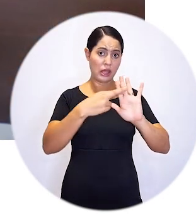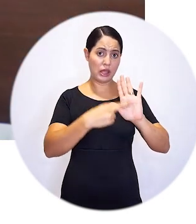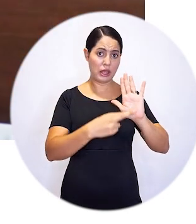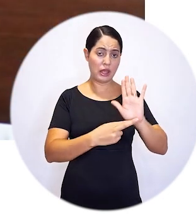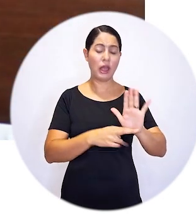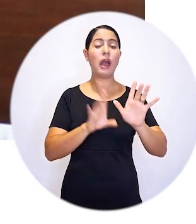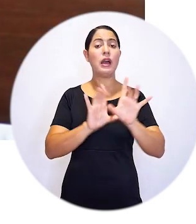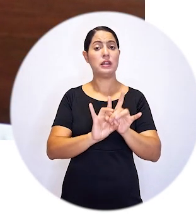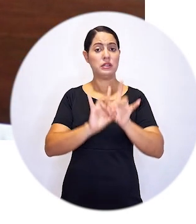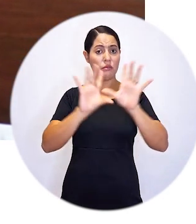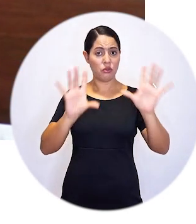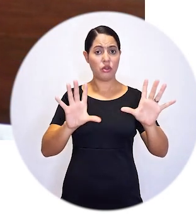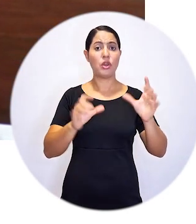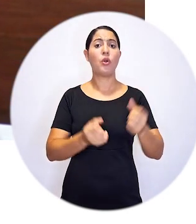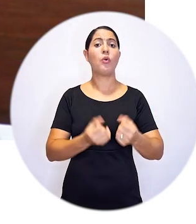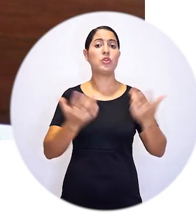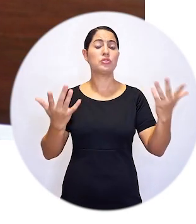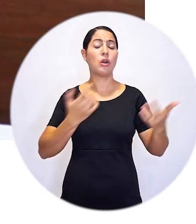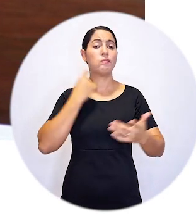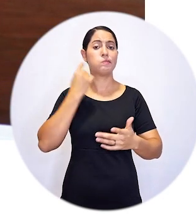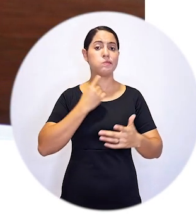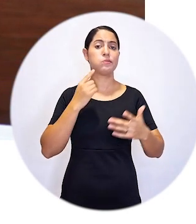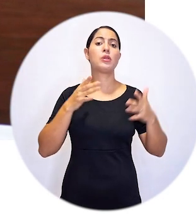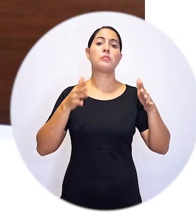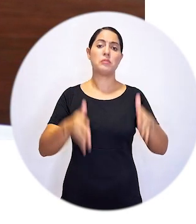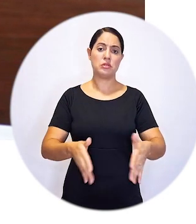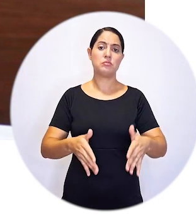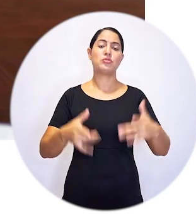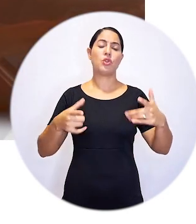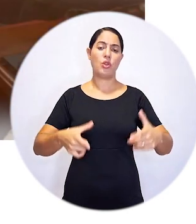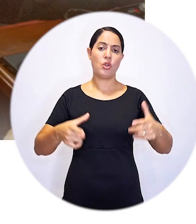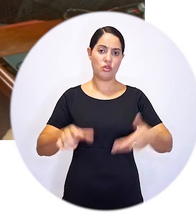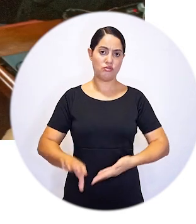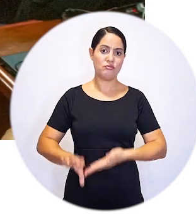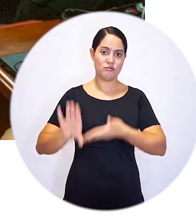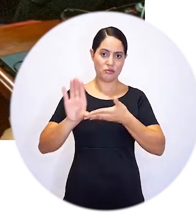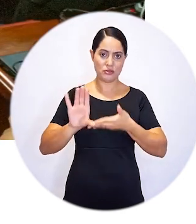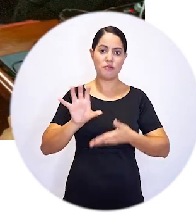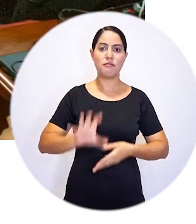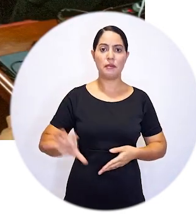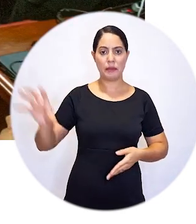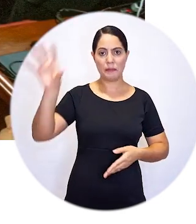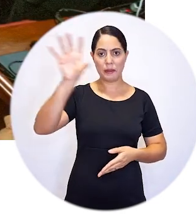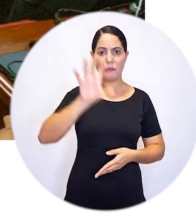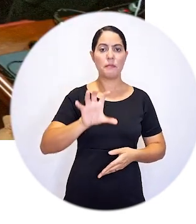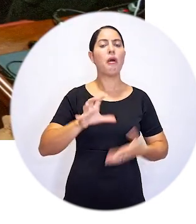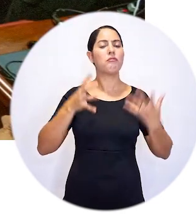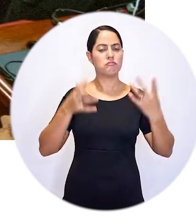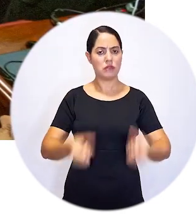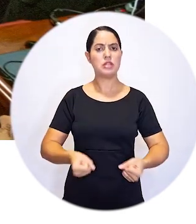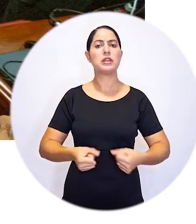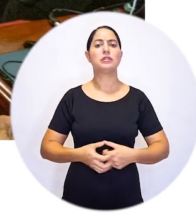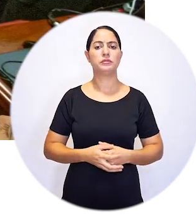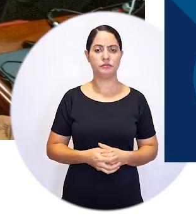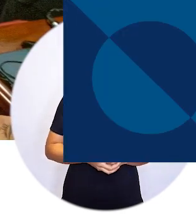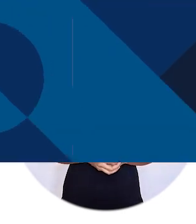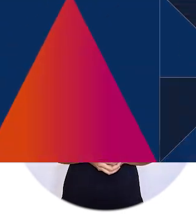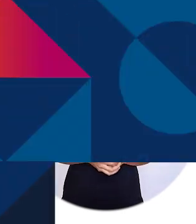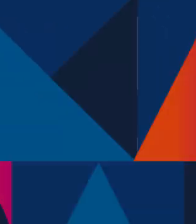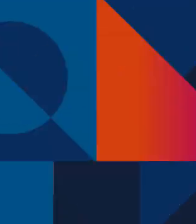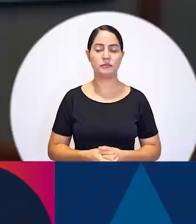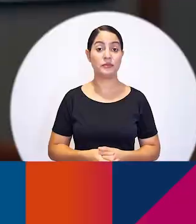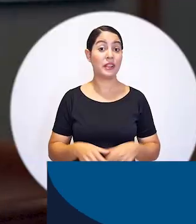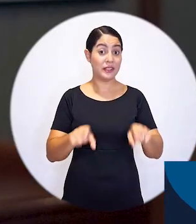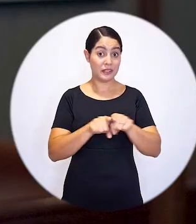observando também a necessária participação de um maior número de advogadas e advogados nos conselhos, esse voto acolhe a